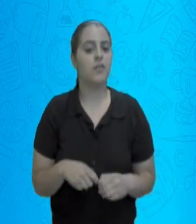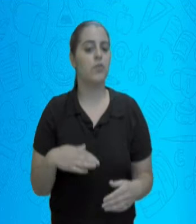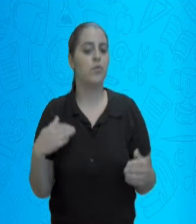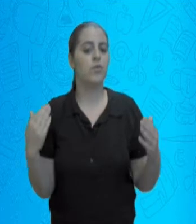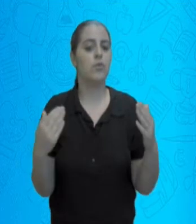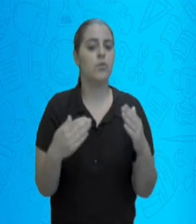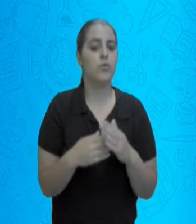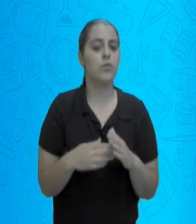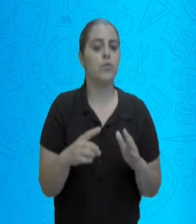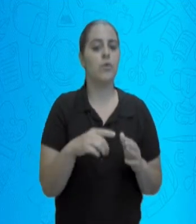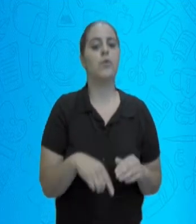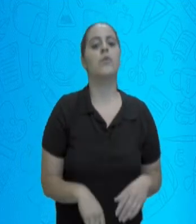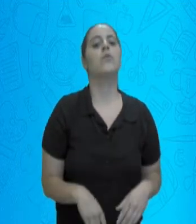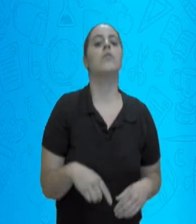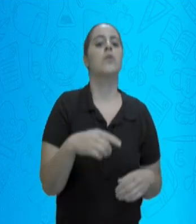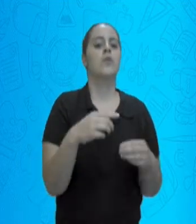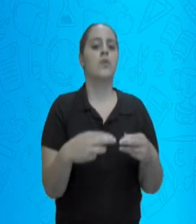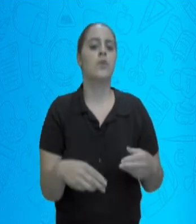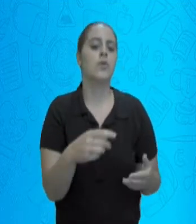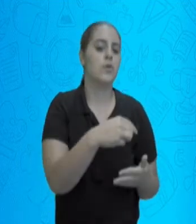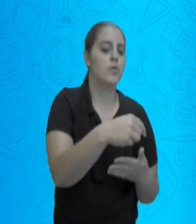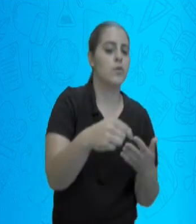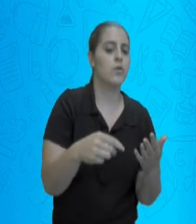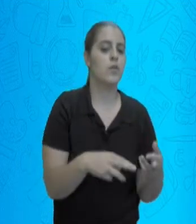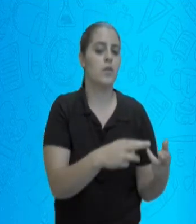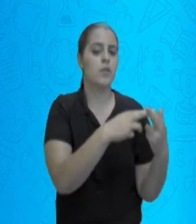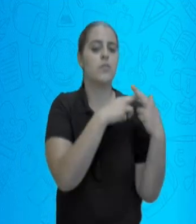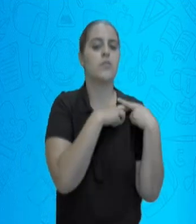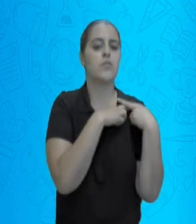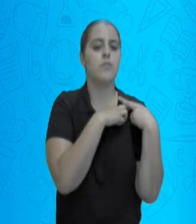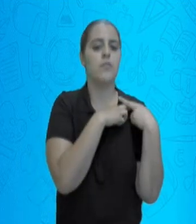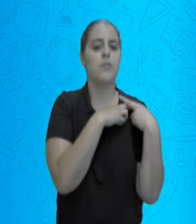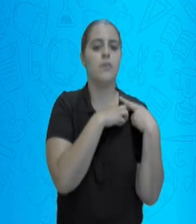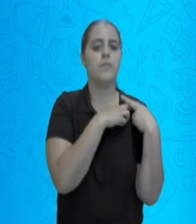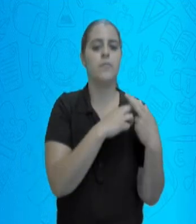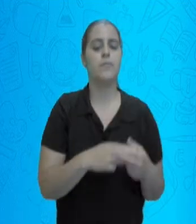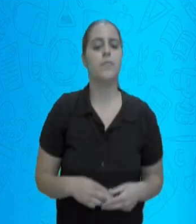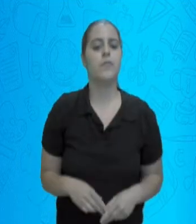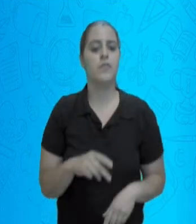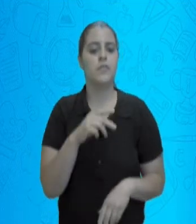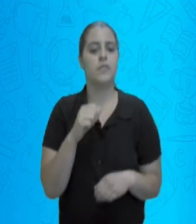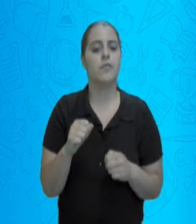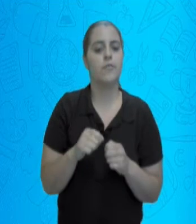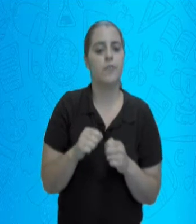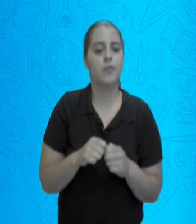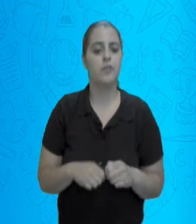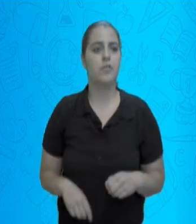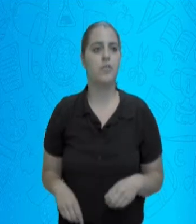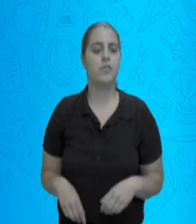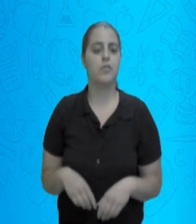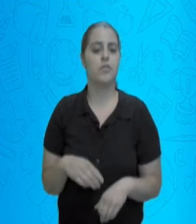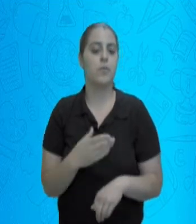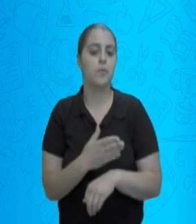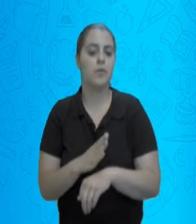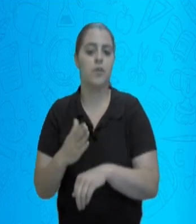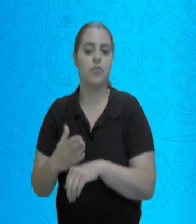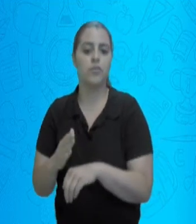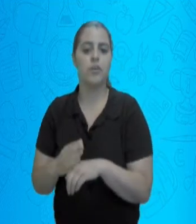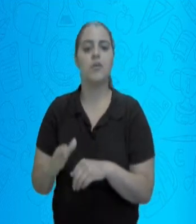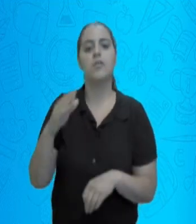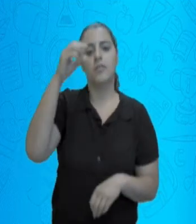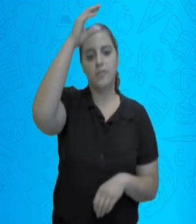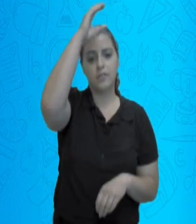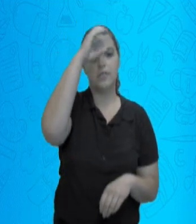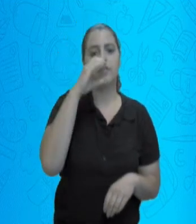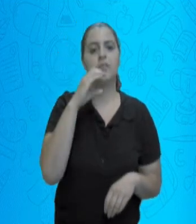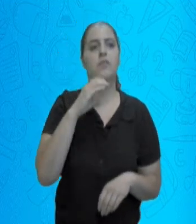todos os nossos deveres. Então, enquanto cidadão, eu preciso cumprir os meus deveres. Se eu faço isso, eu estou exercendo a